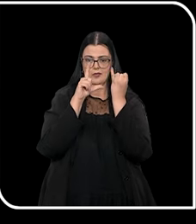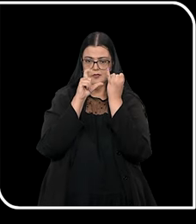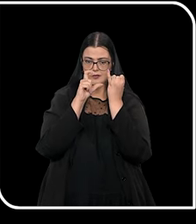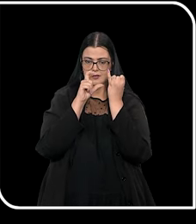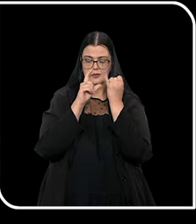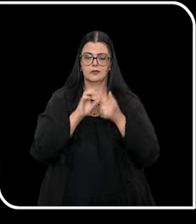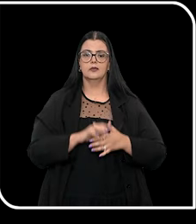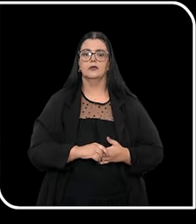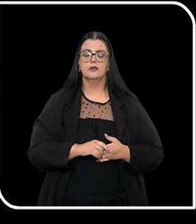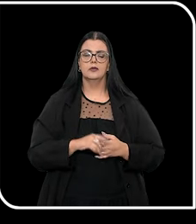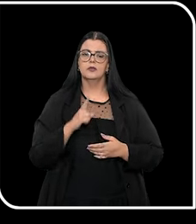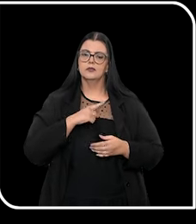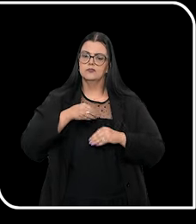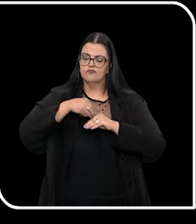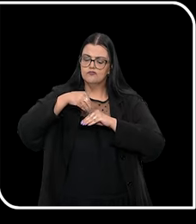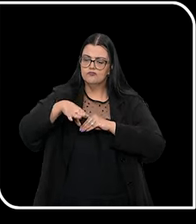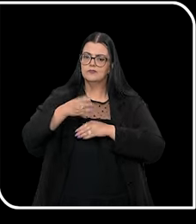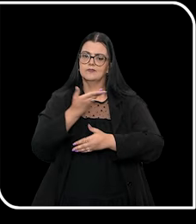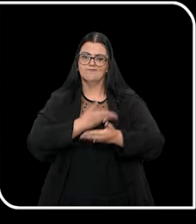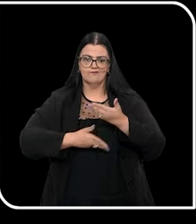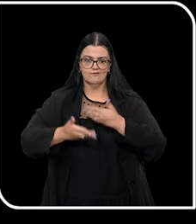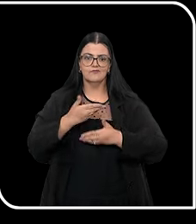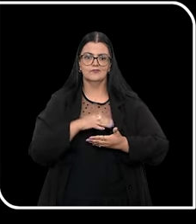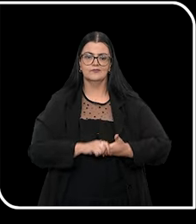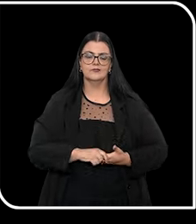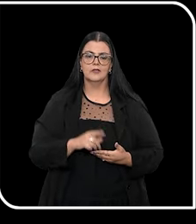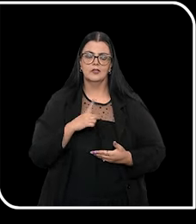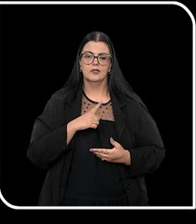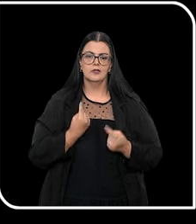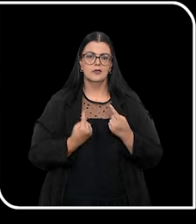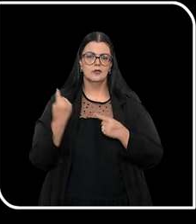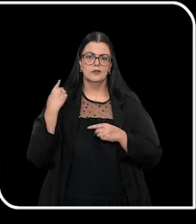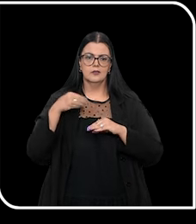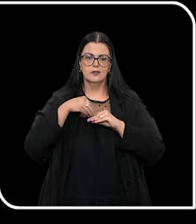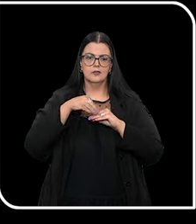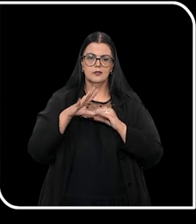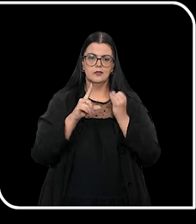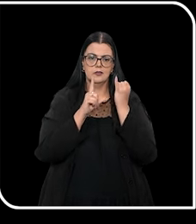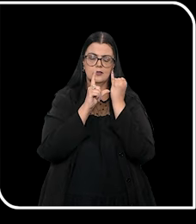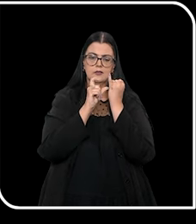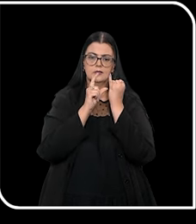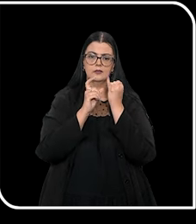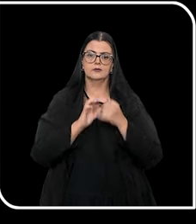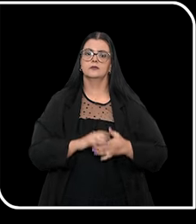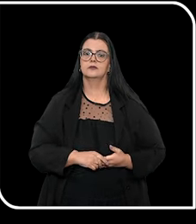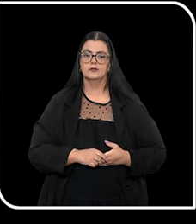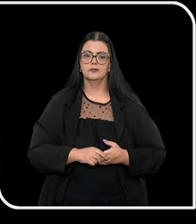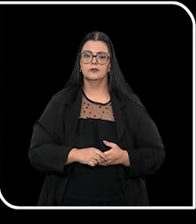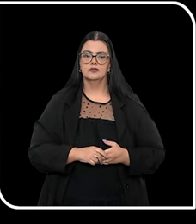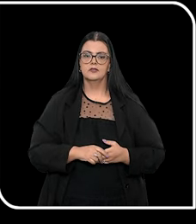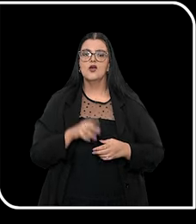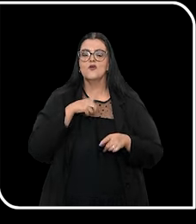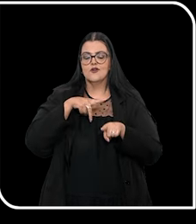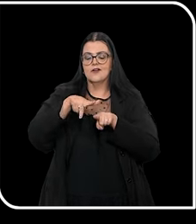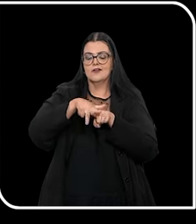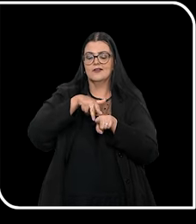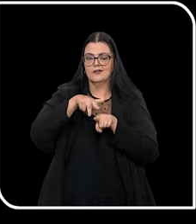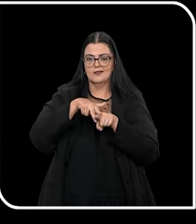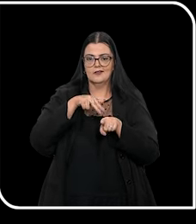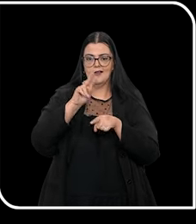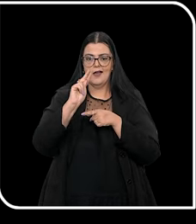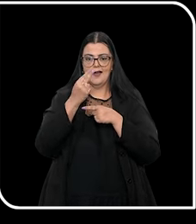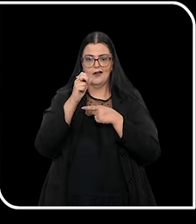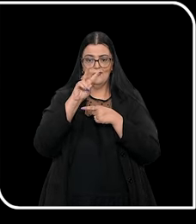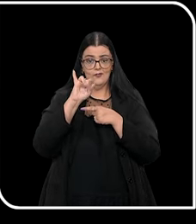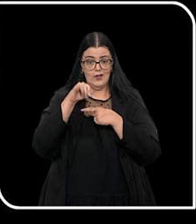Instagram ele traz ele partilha um montão de coisas outro dia ele compartilhou no Instagram dele que as havaianas